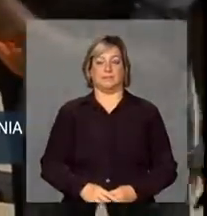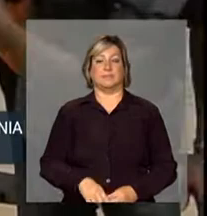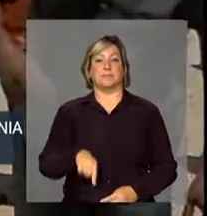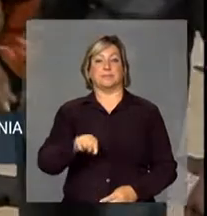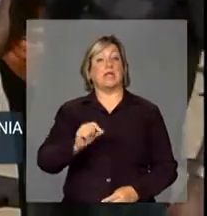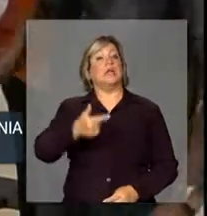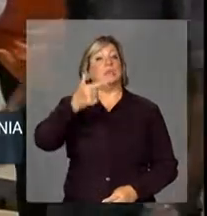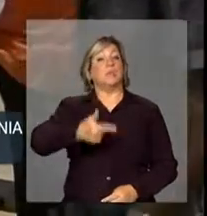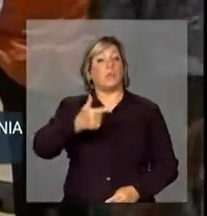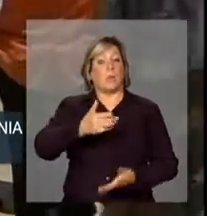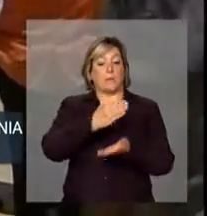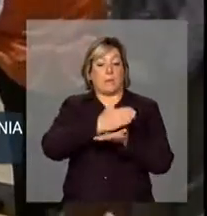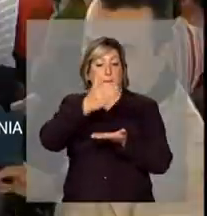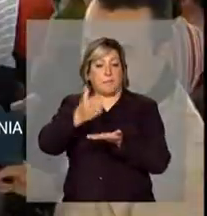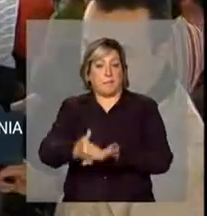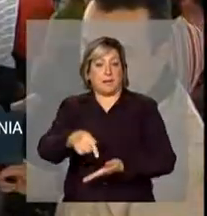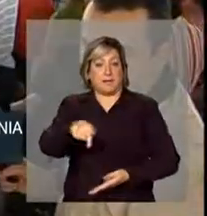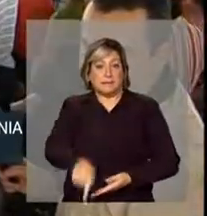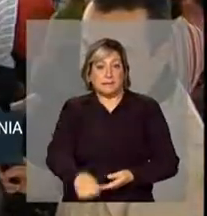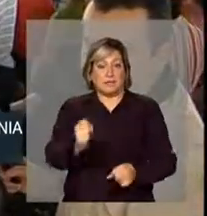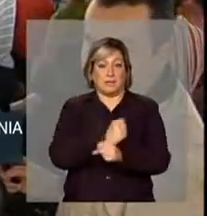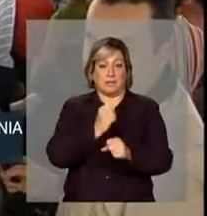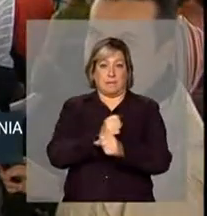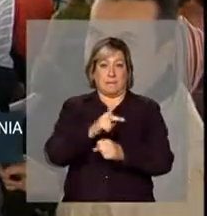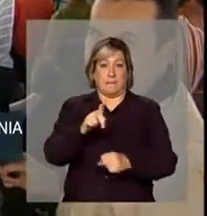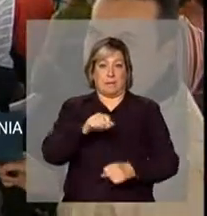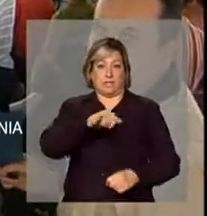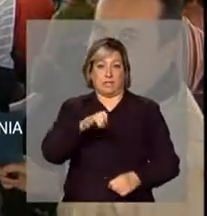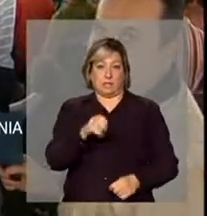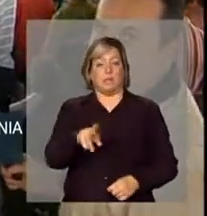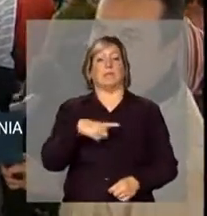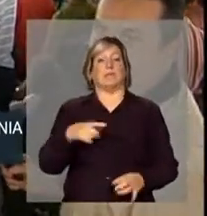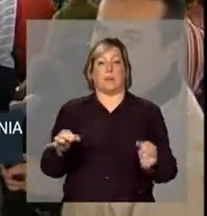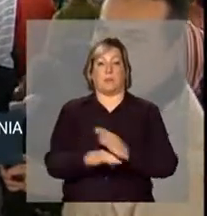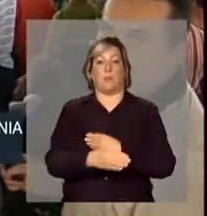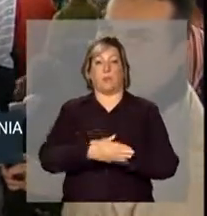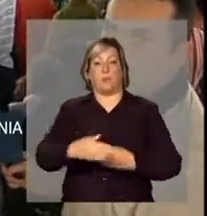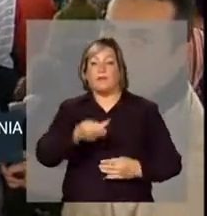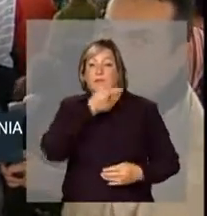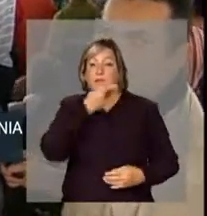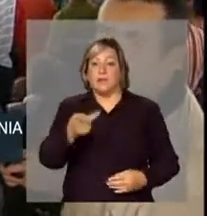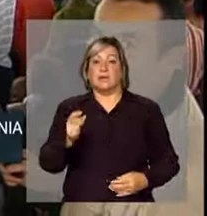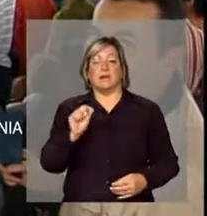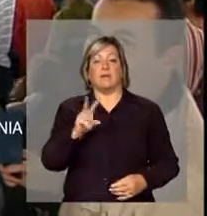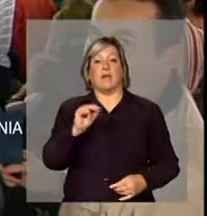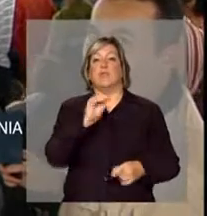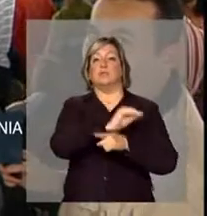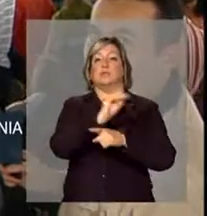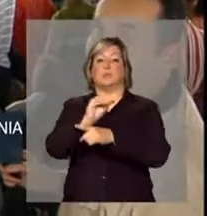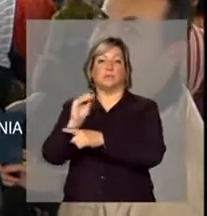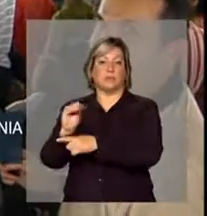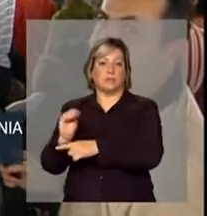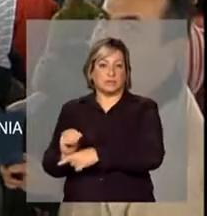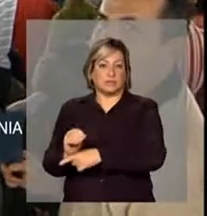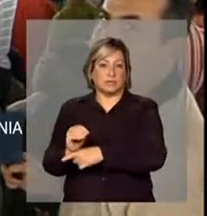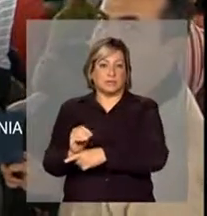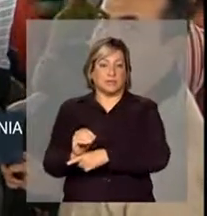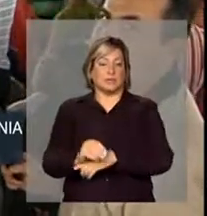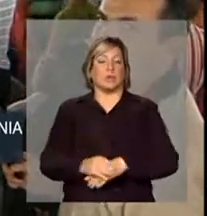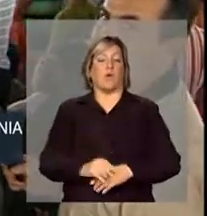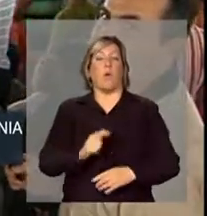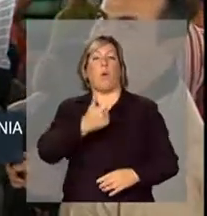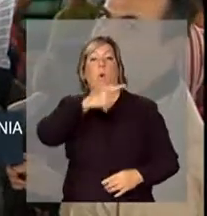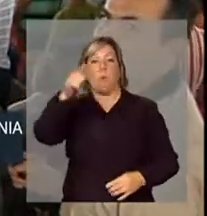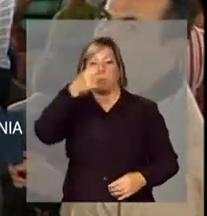a segunda etapa do sistema adutor do pageu que está pronta para ser licitada vai atender mais vai atender